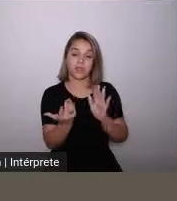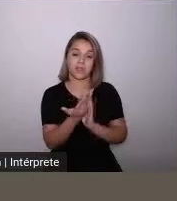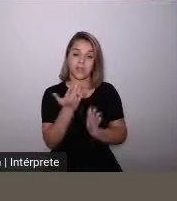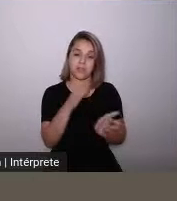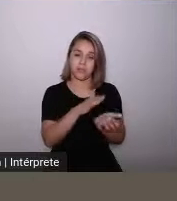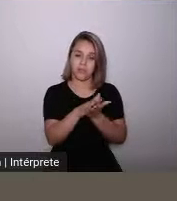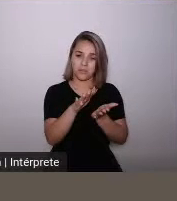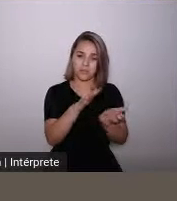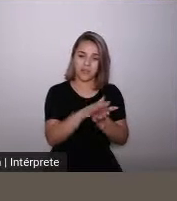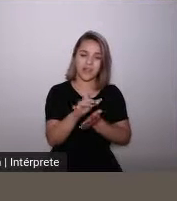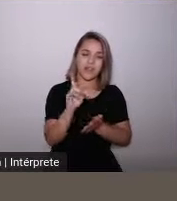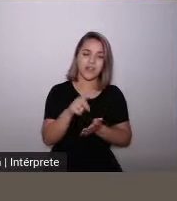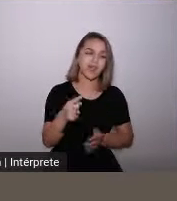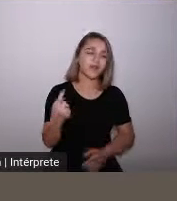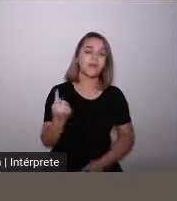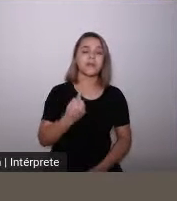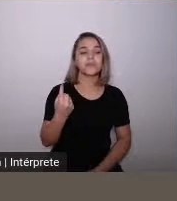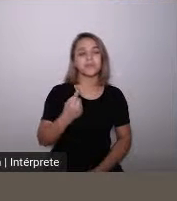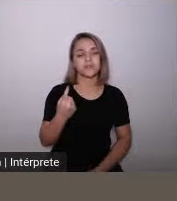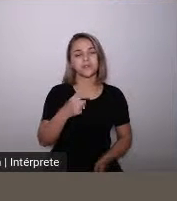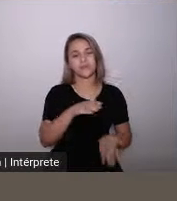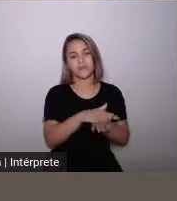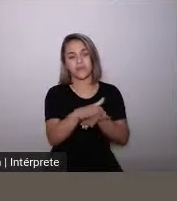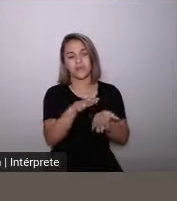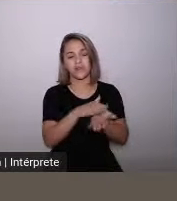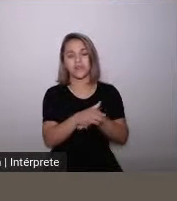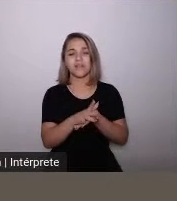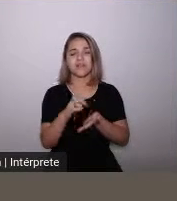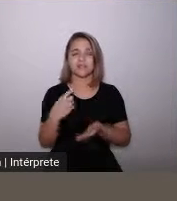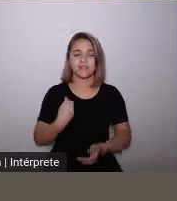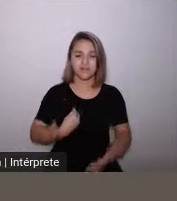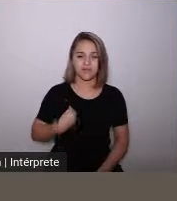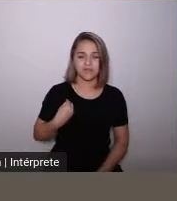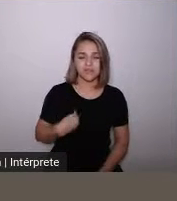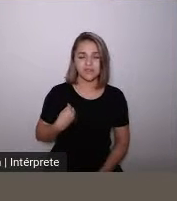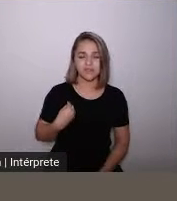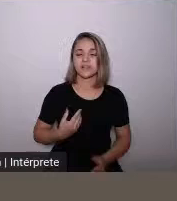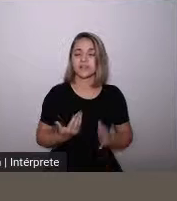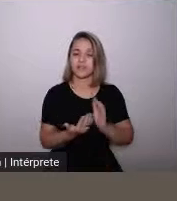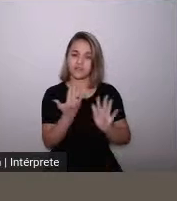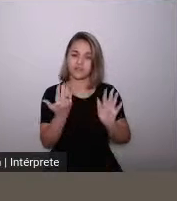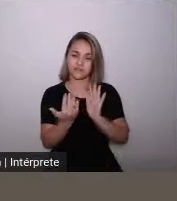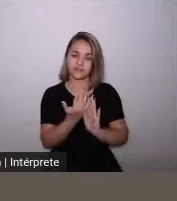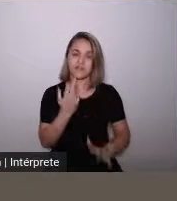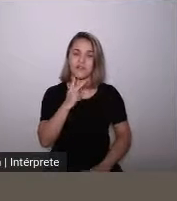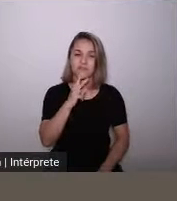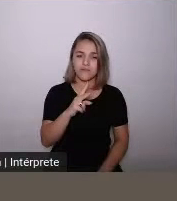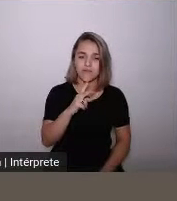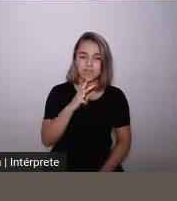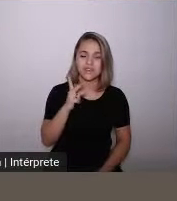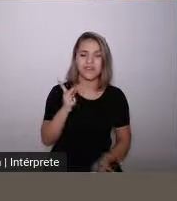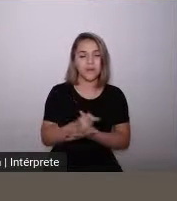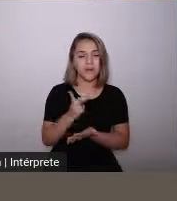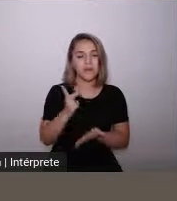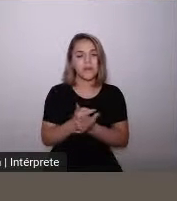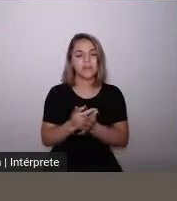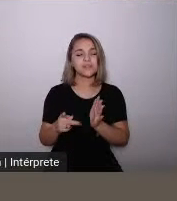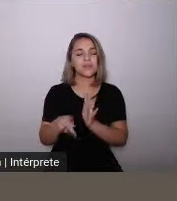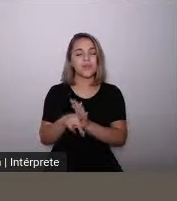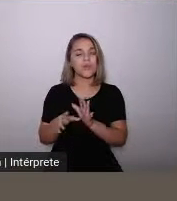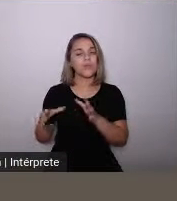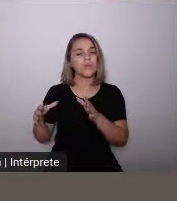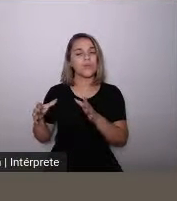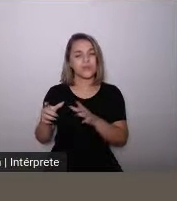número publicado. A sua existência, da Revista Verde, foi a mesma do ciclo, que se encerra no final dos anos